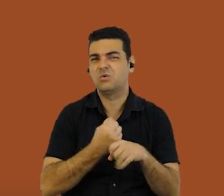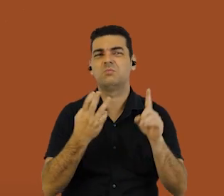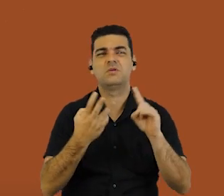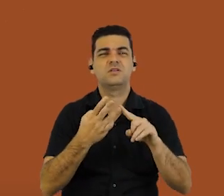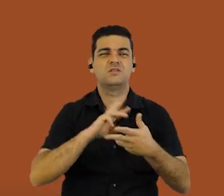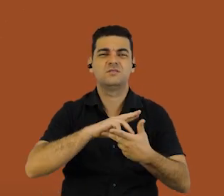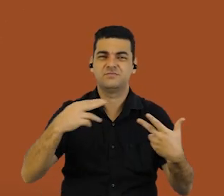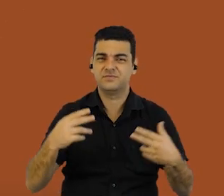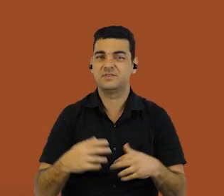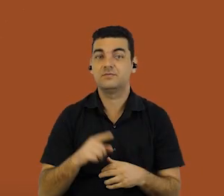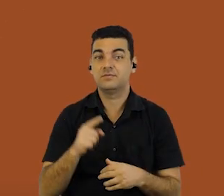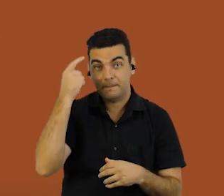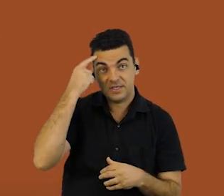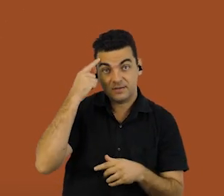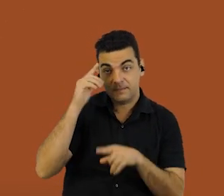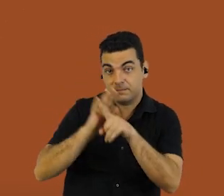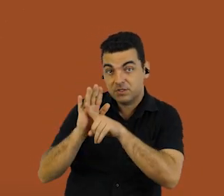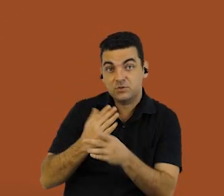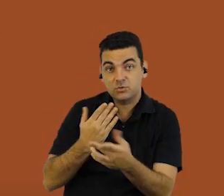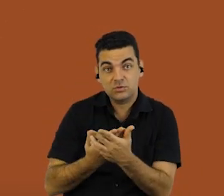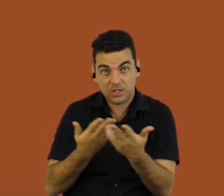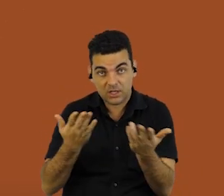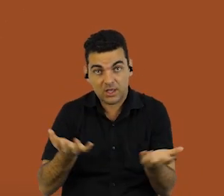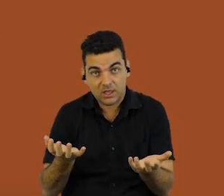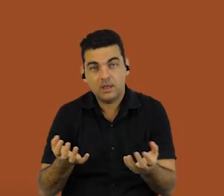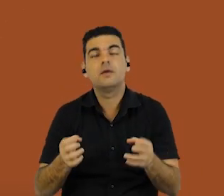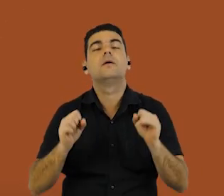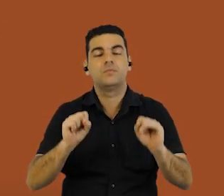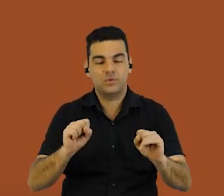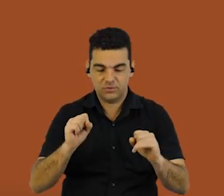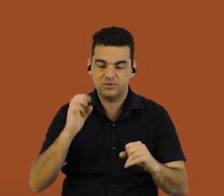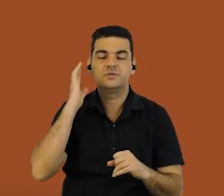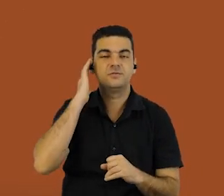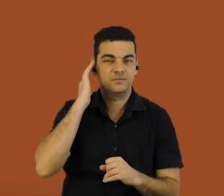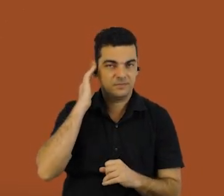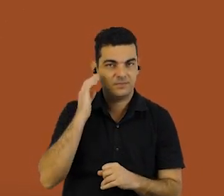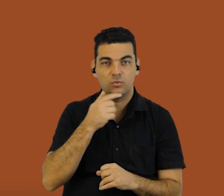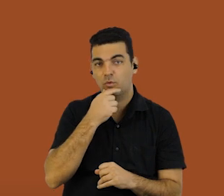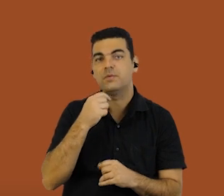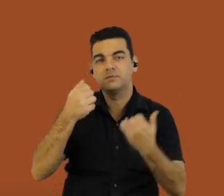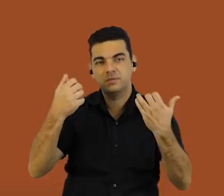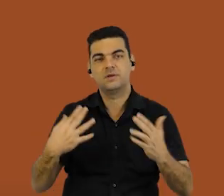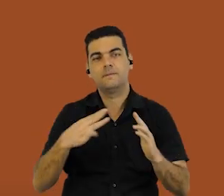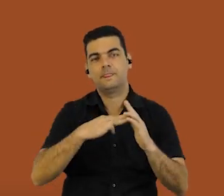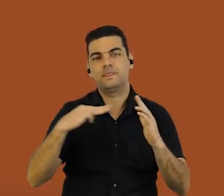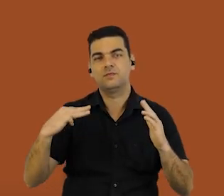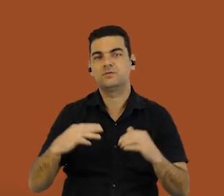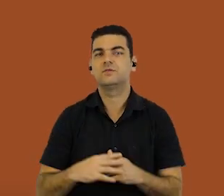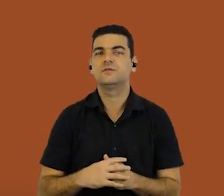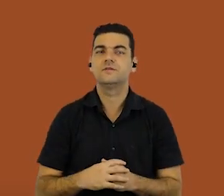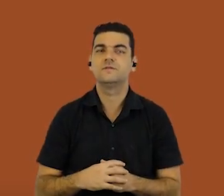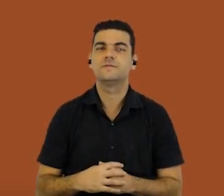iniciando esse processo de investigação, o Henrique fala muito sobre metodologia.